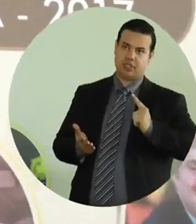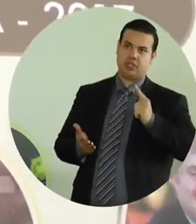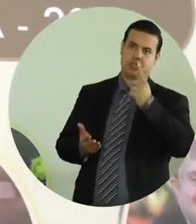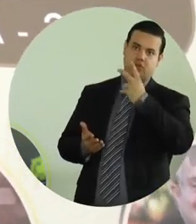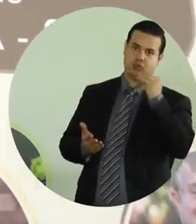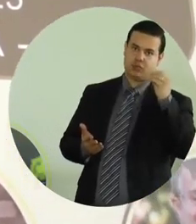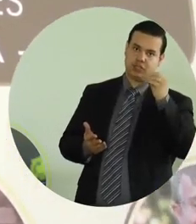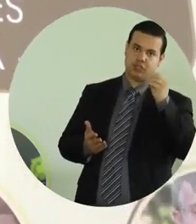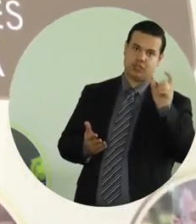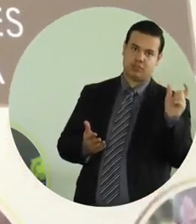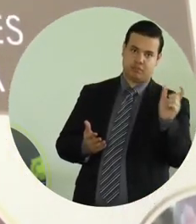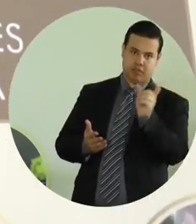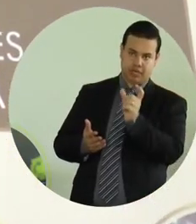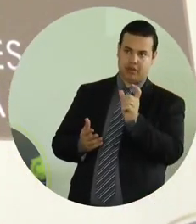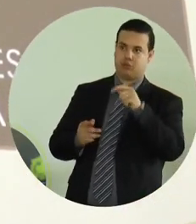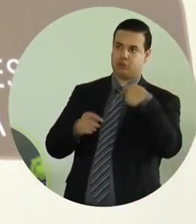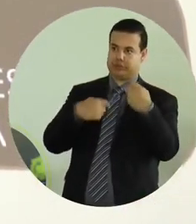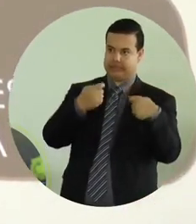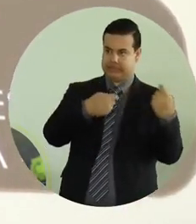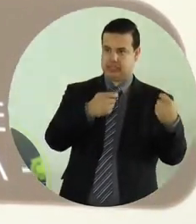com sinais acordados.